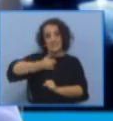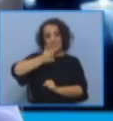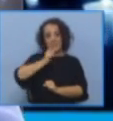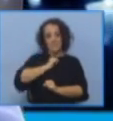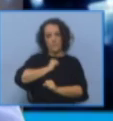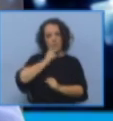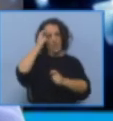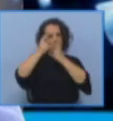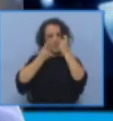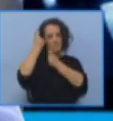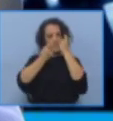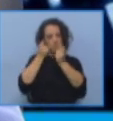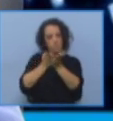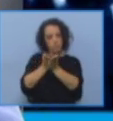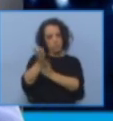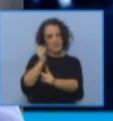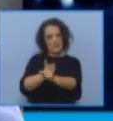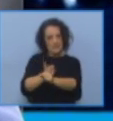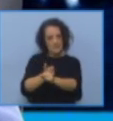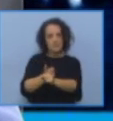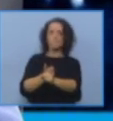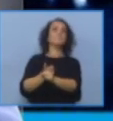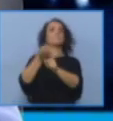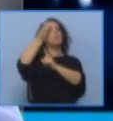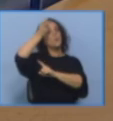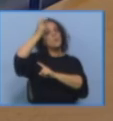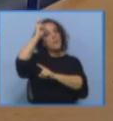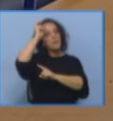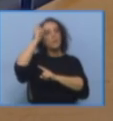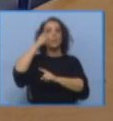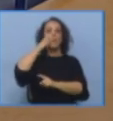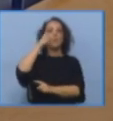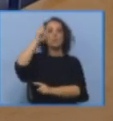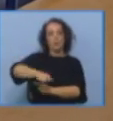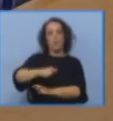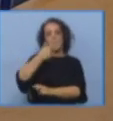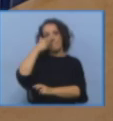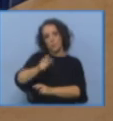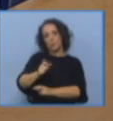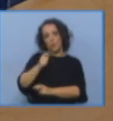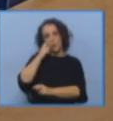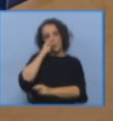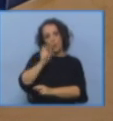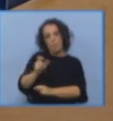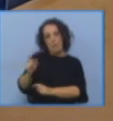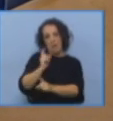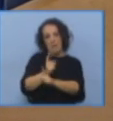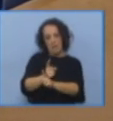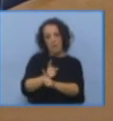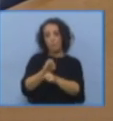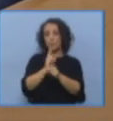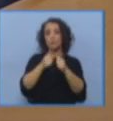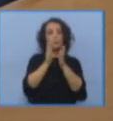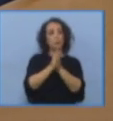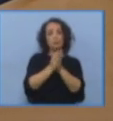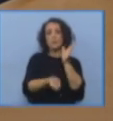minha reflexão foi a partir do conceito da dignidade da pessoa humana. E a dignidade de qualquer pessoa, porque todos são